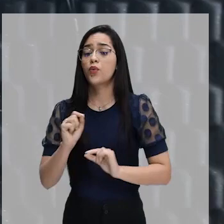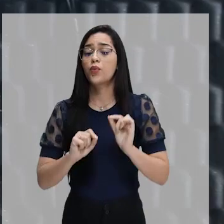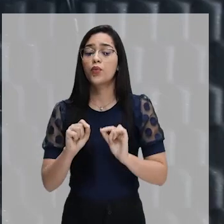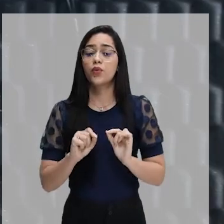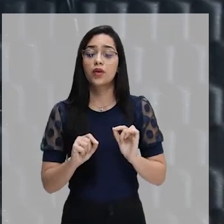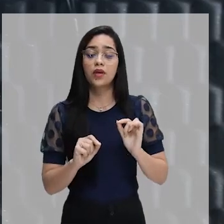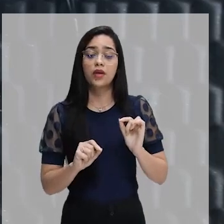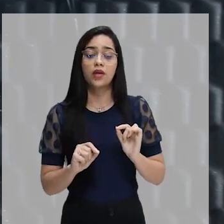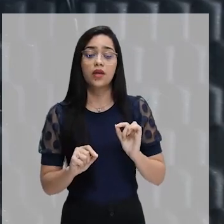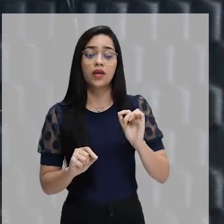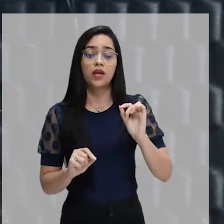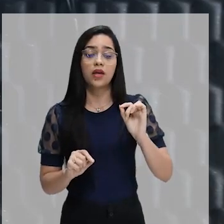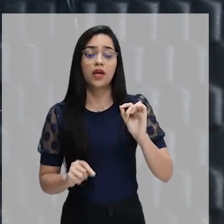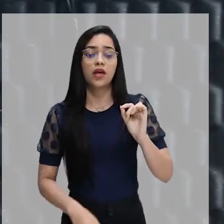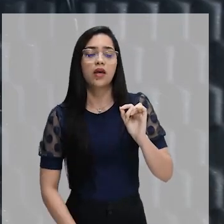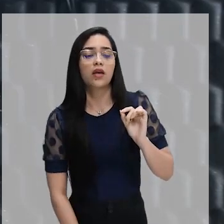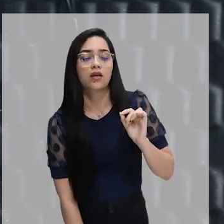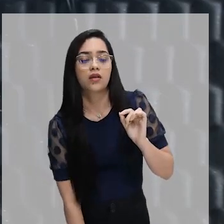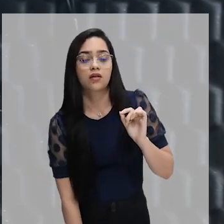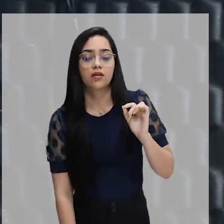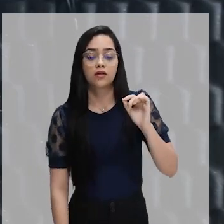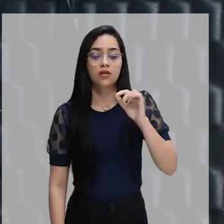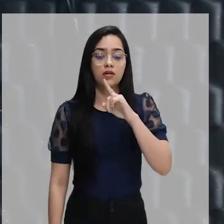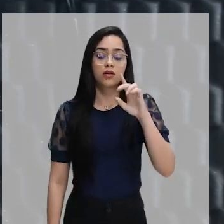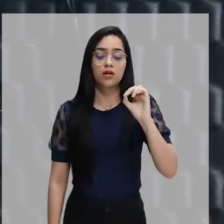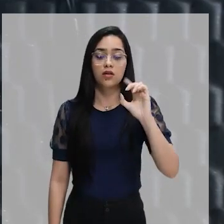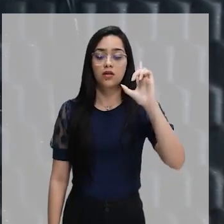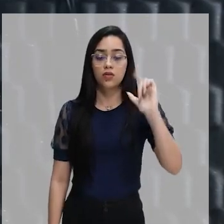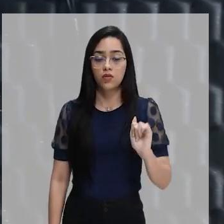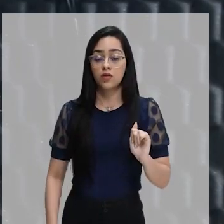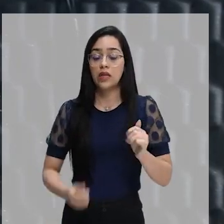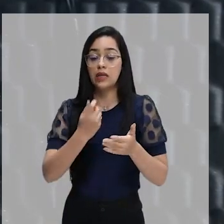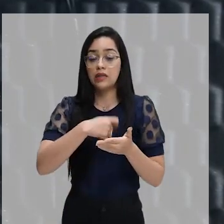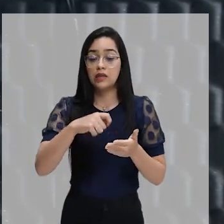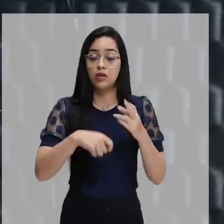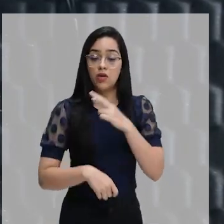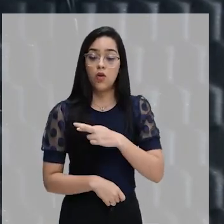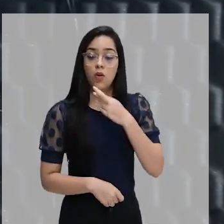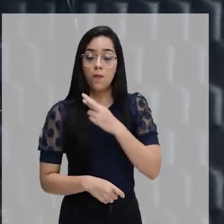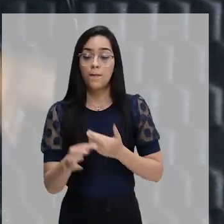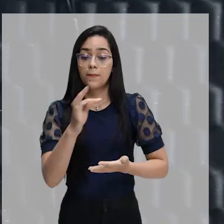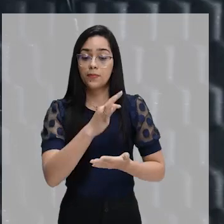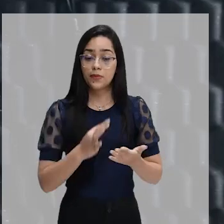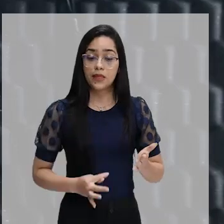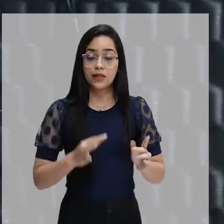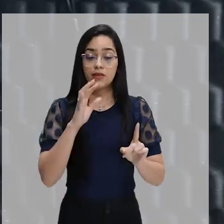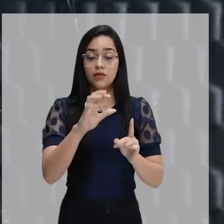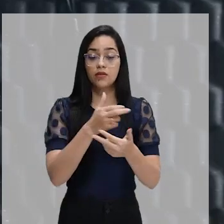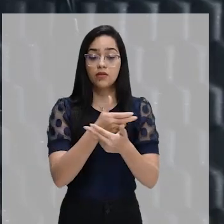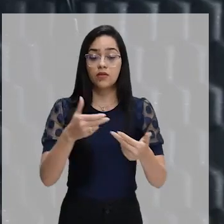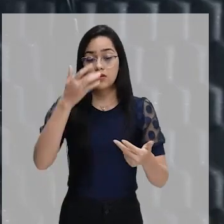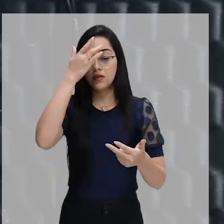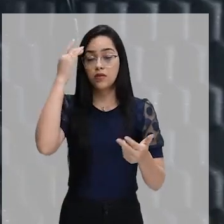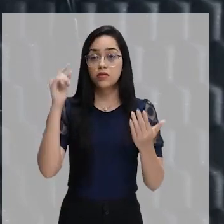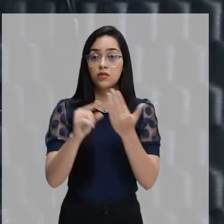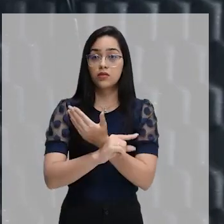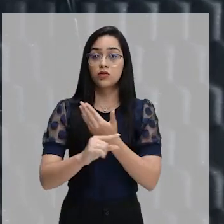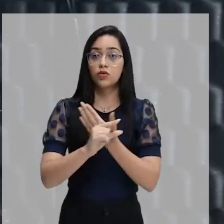o Émile Zola, a gente já deu uma aula sobre isso, escreveu romances de tese e